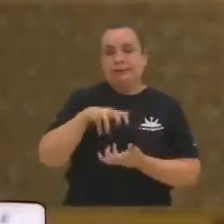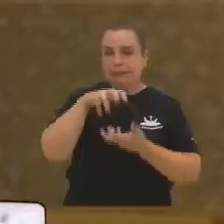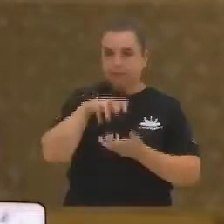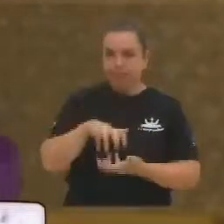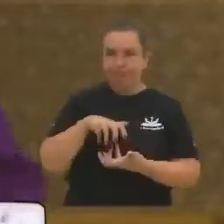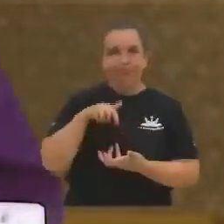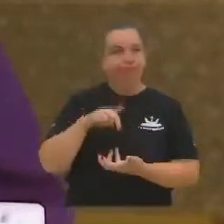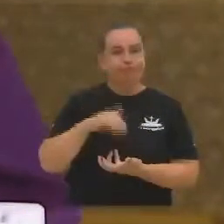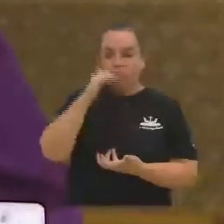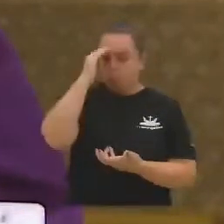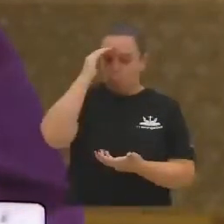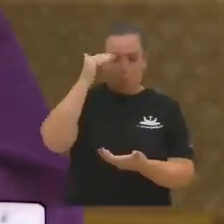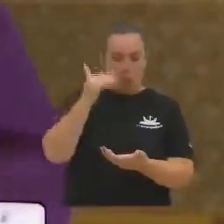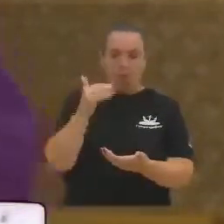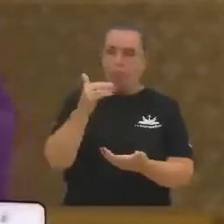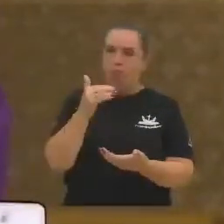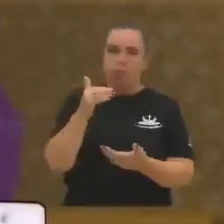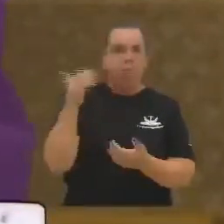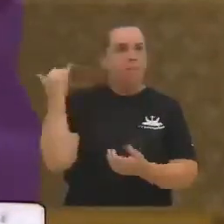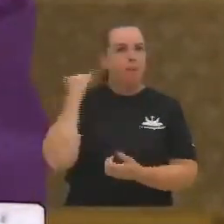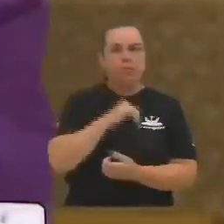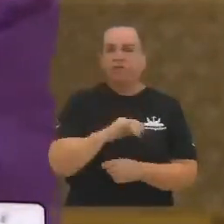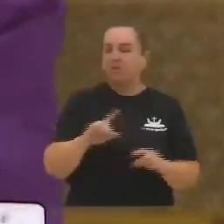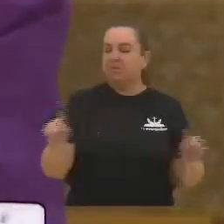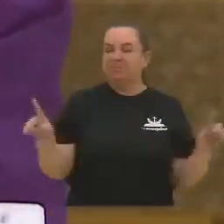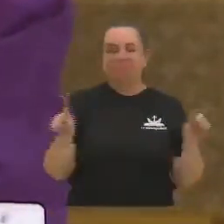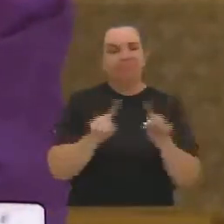esse mundo não honra os profetas.